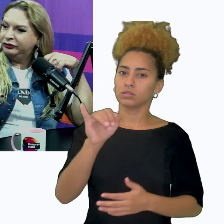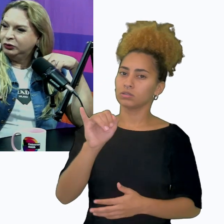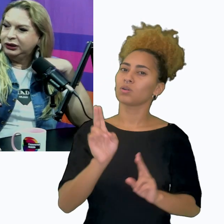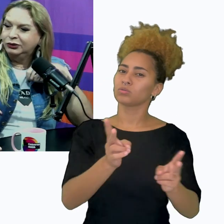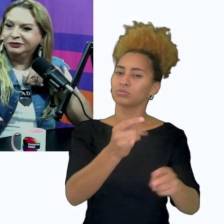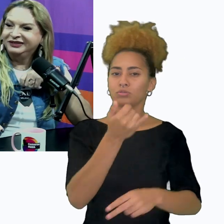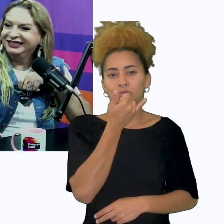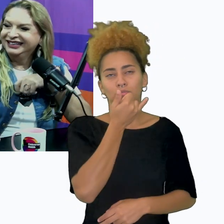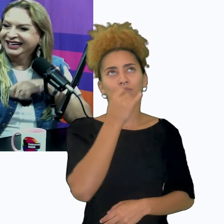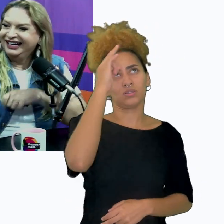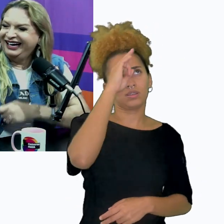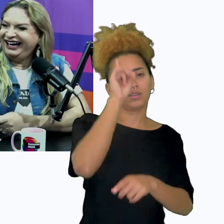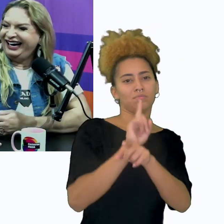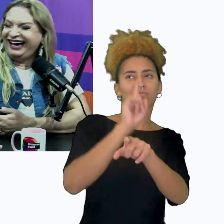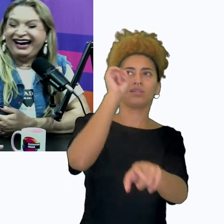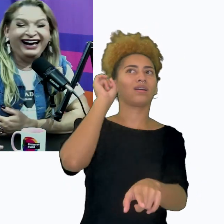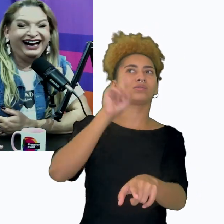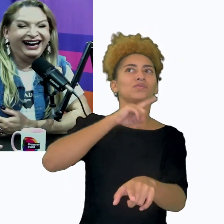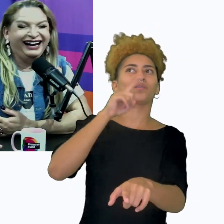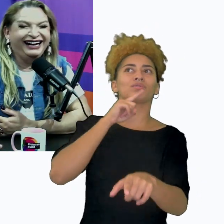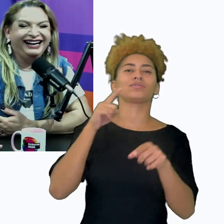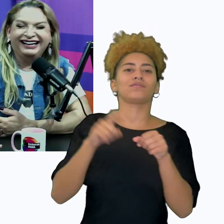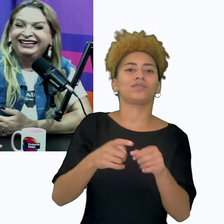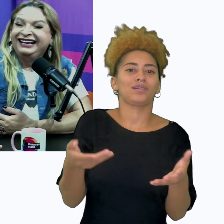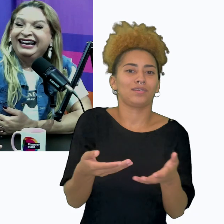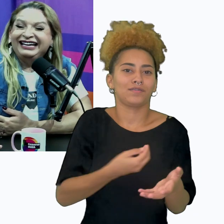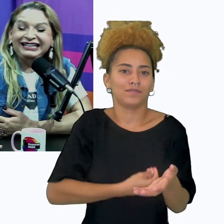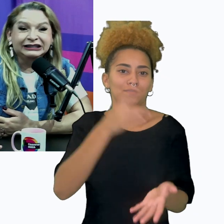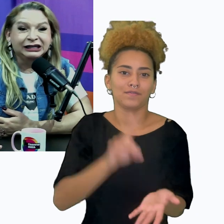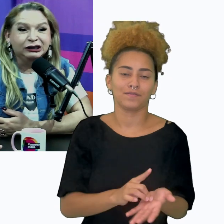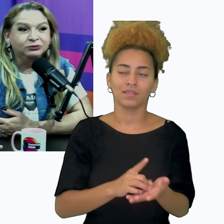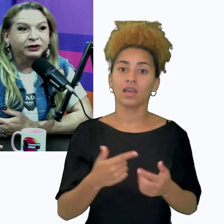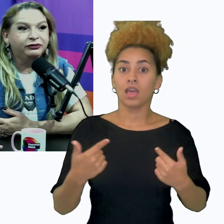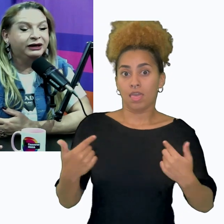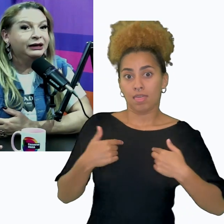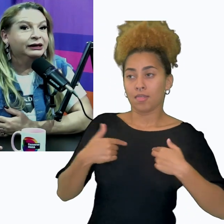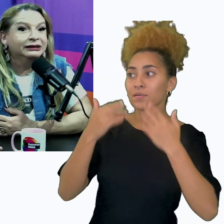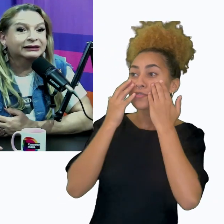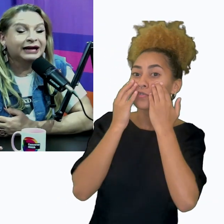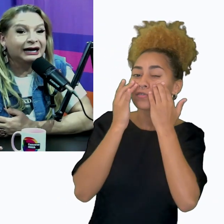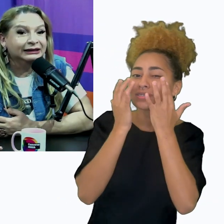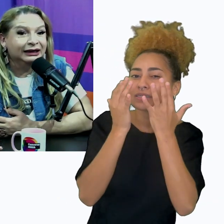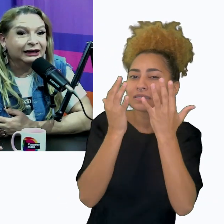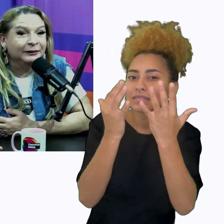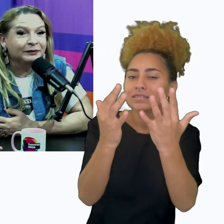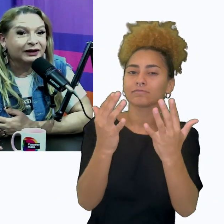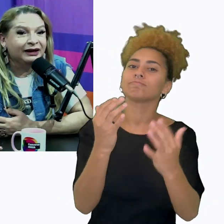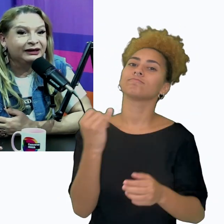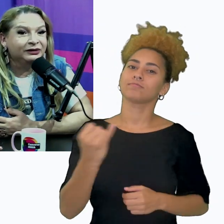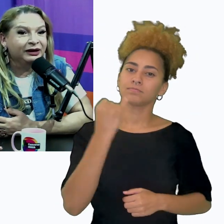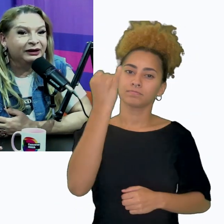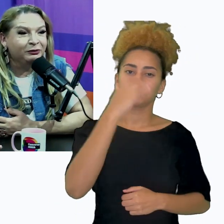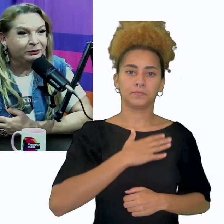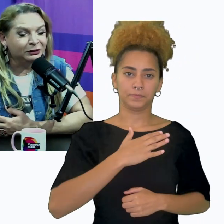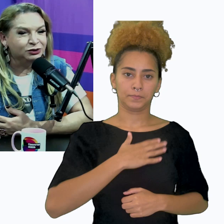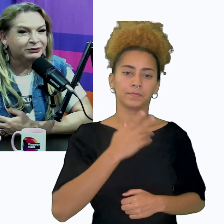você continuar, eu vou ficar deprimida, porque eu vou ficar naquela época e não vou conseguir mais voltar. Então, eu fiquei encantada. Então,